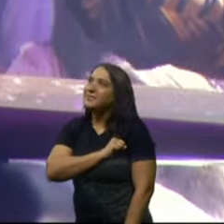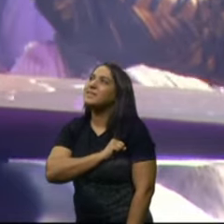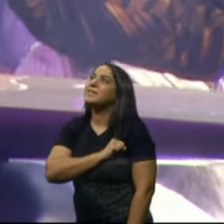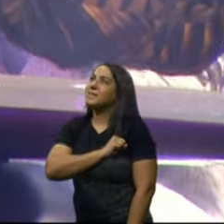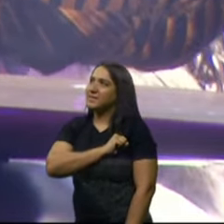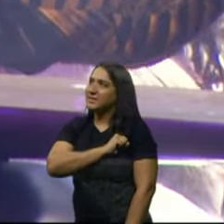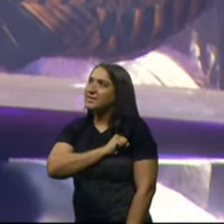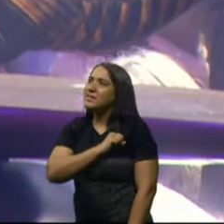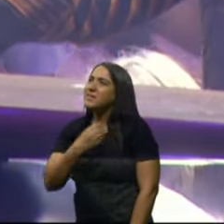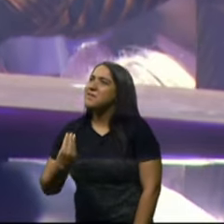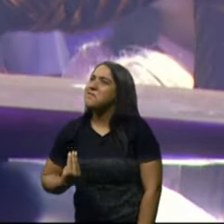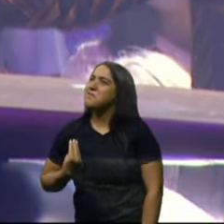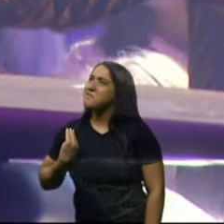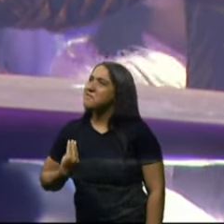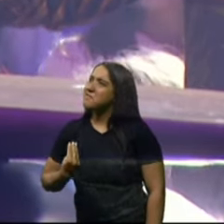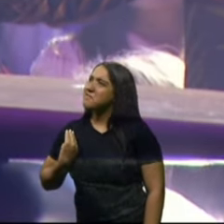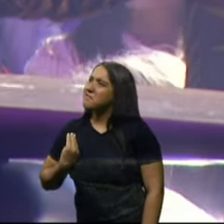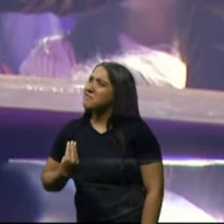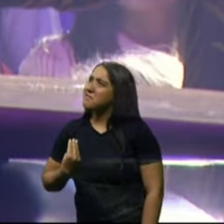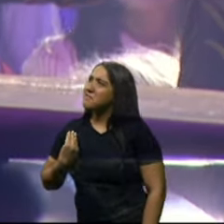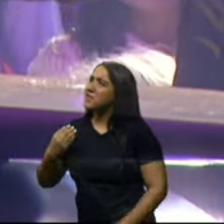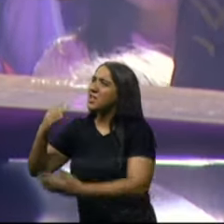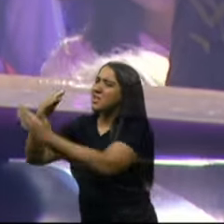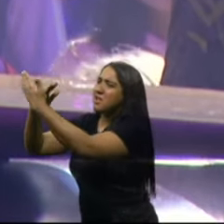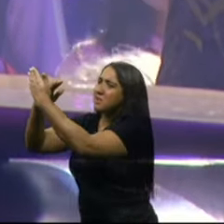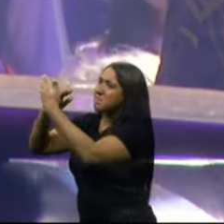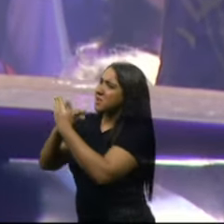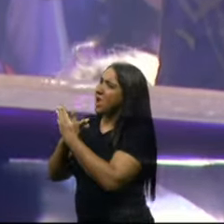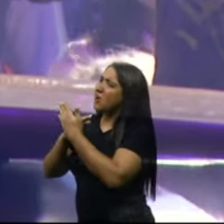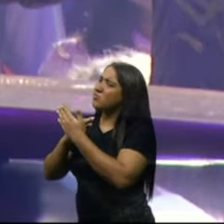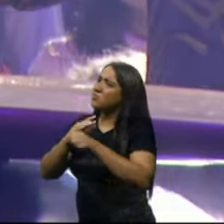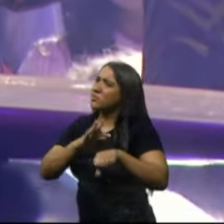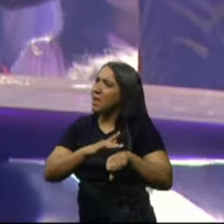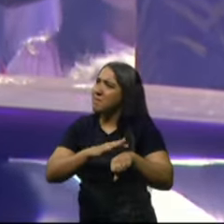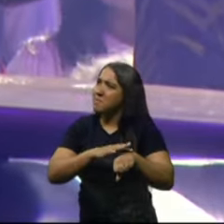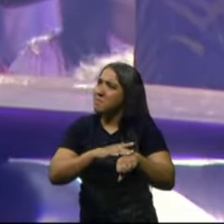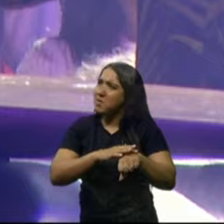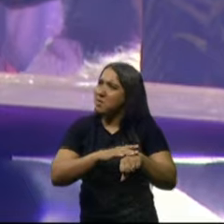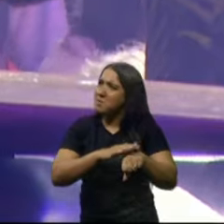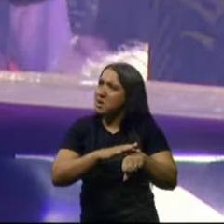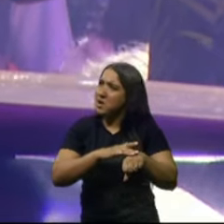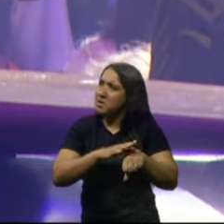para todas as horas ser a